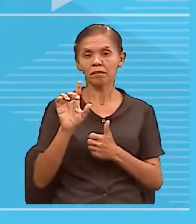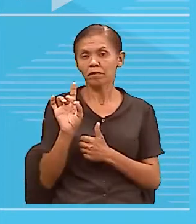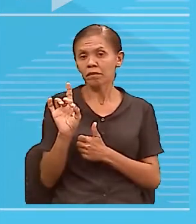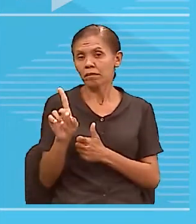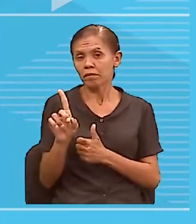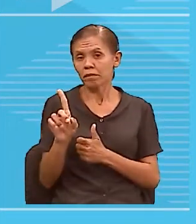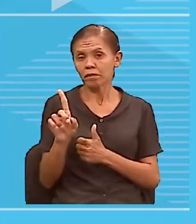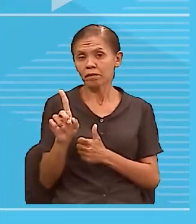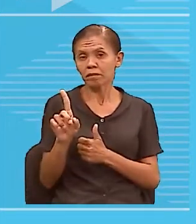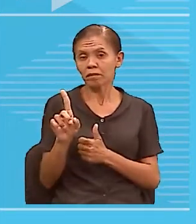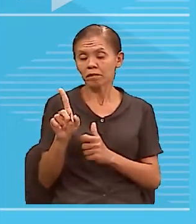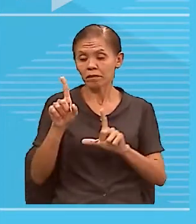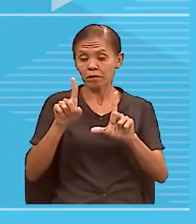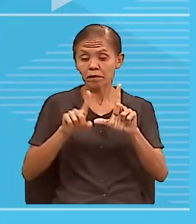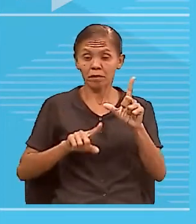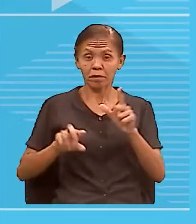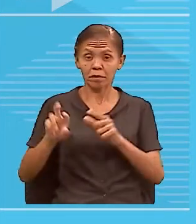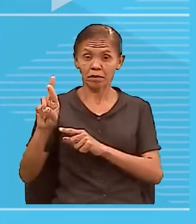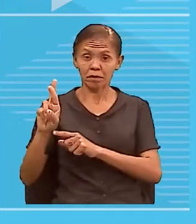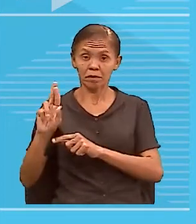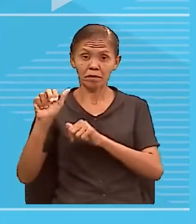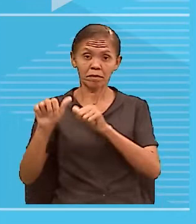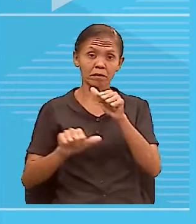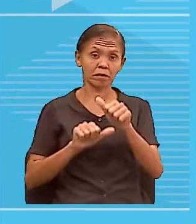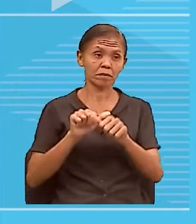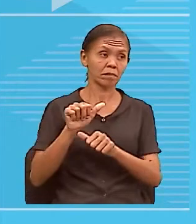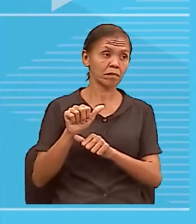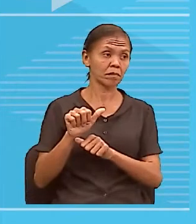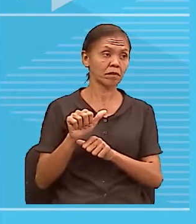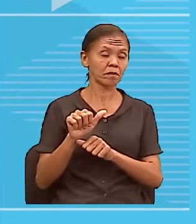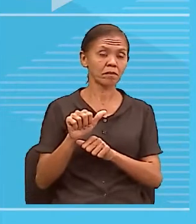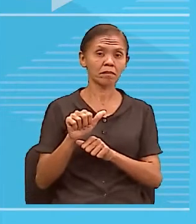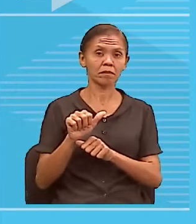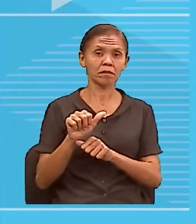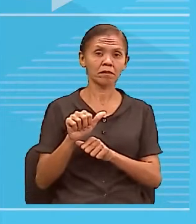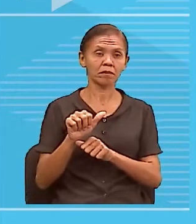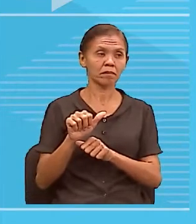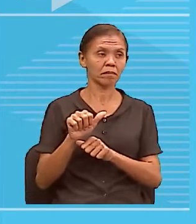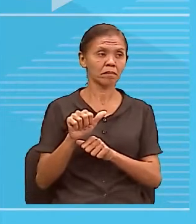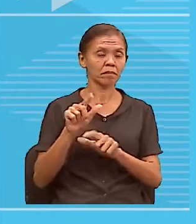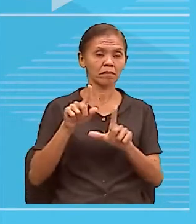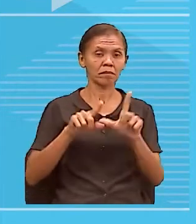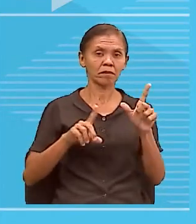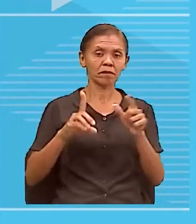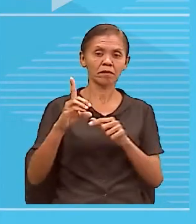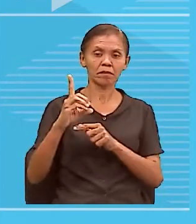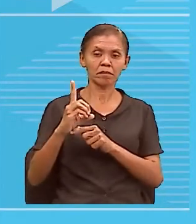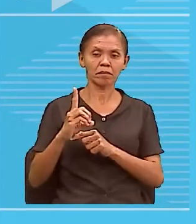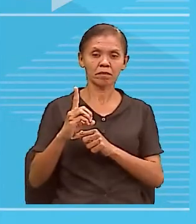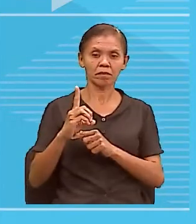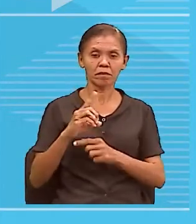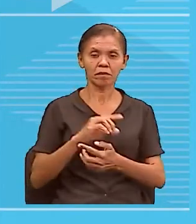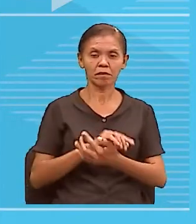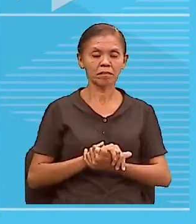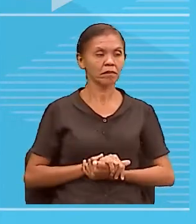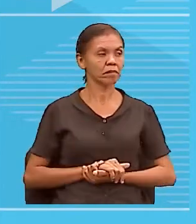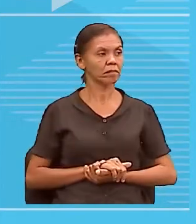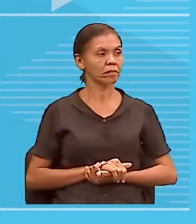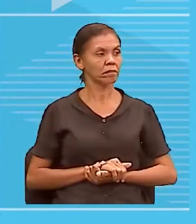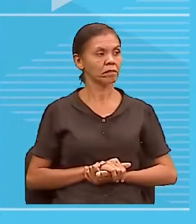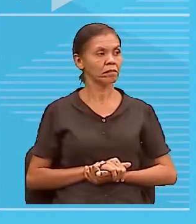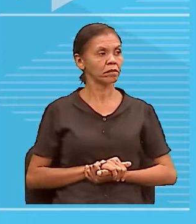trocar o r poder Aonde era ser vai ficar cedo na que tá A B